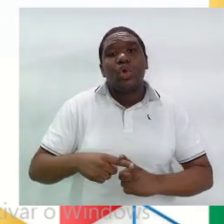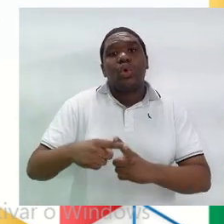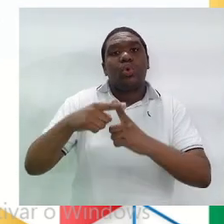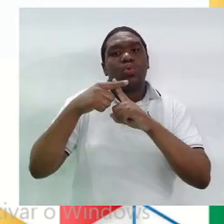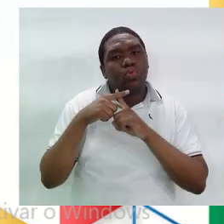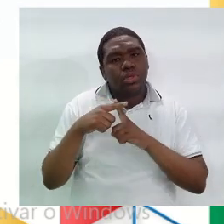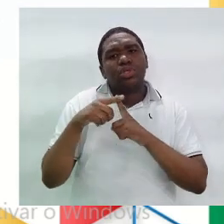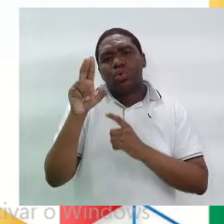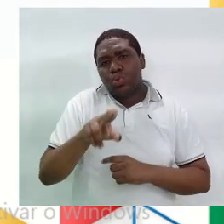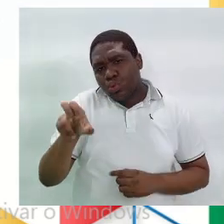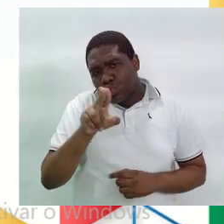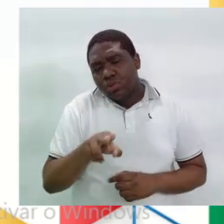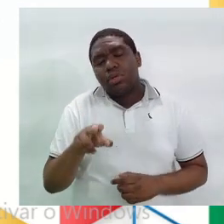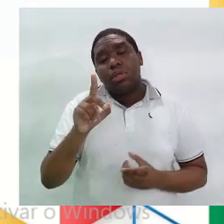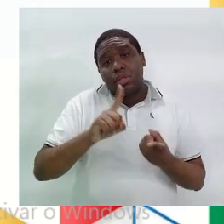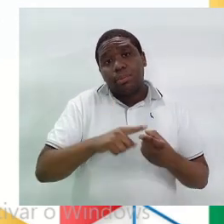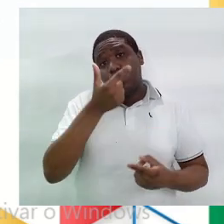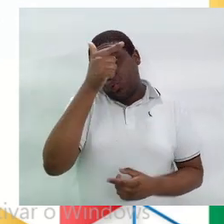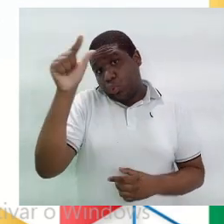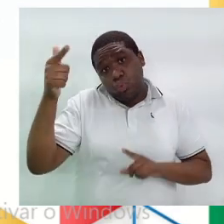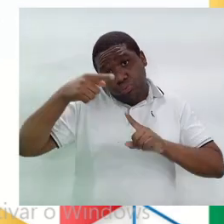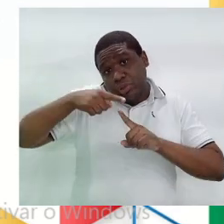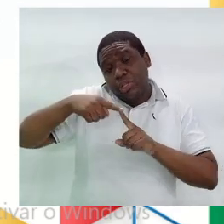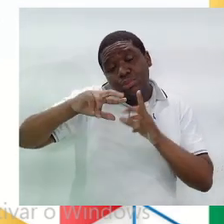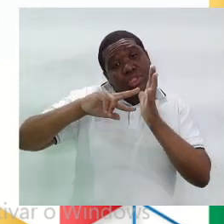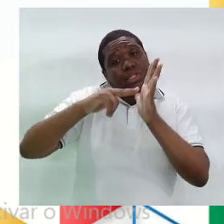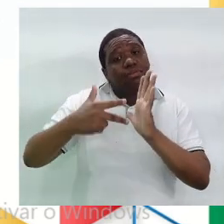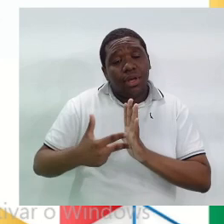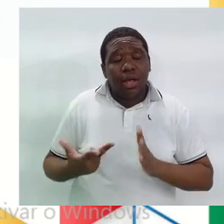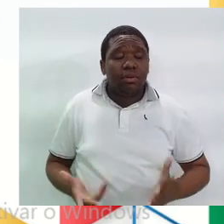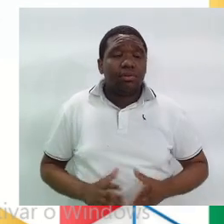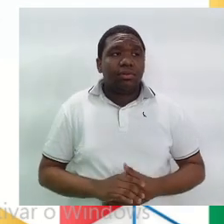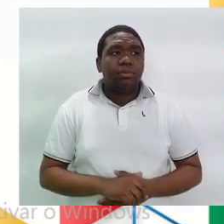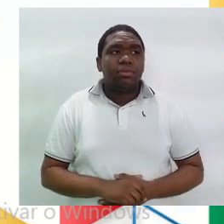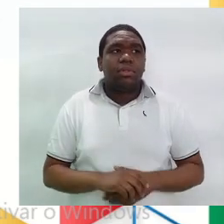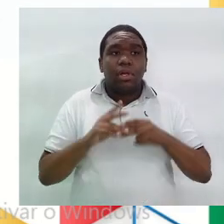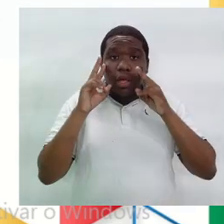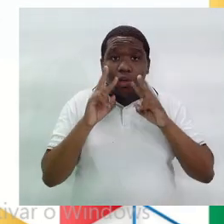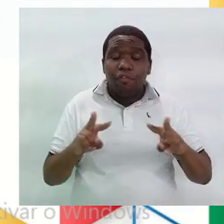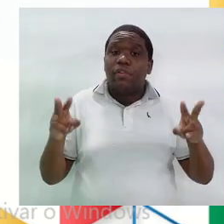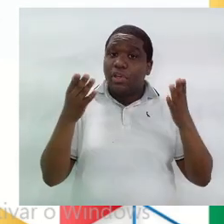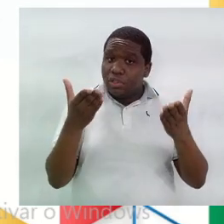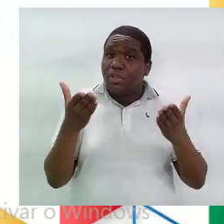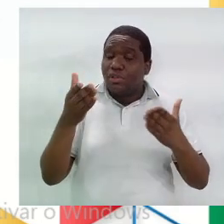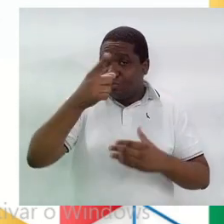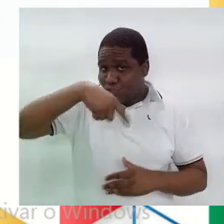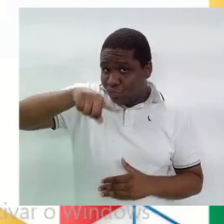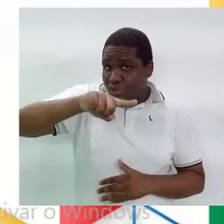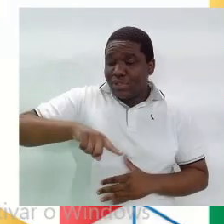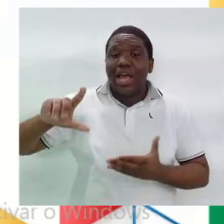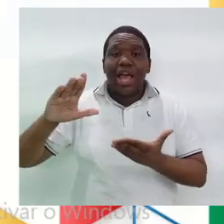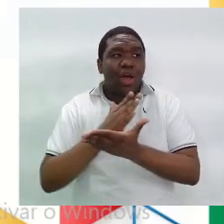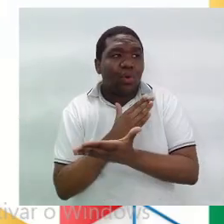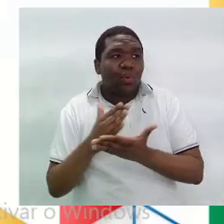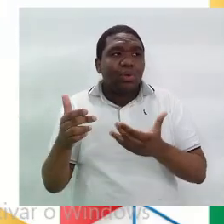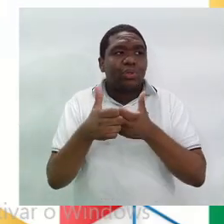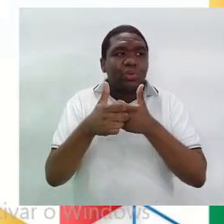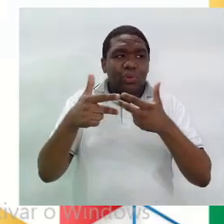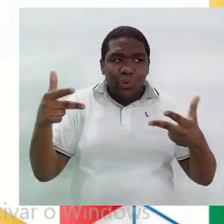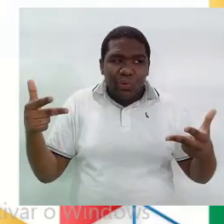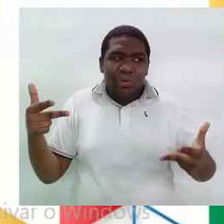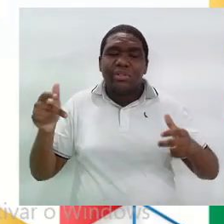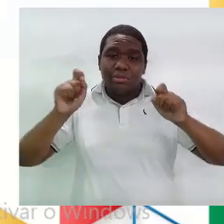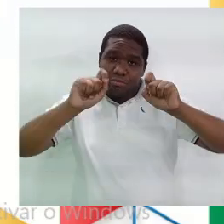seus rituais, entre outros. Vamos ver. Na tela, trago para vocês alguns símbolos